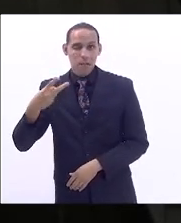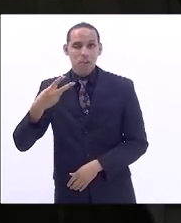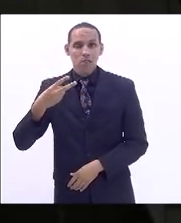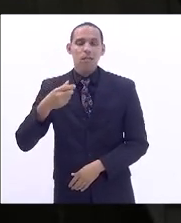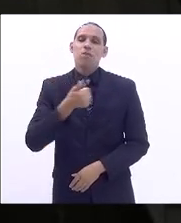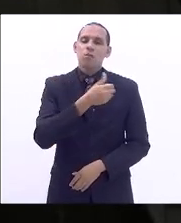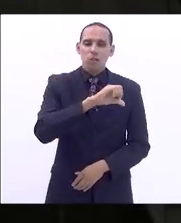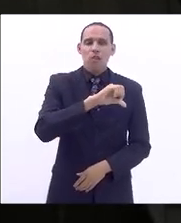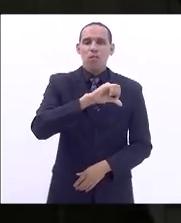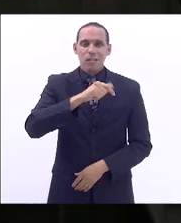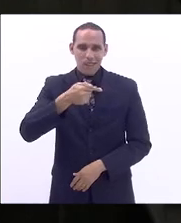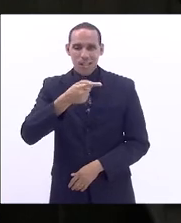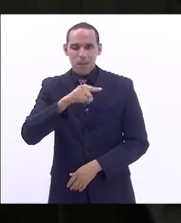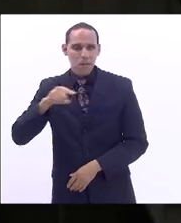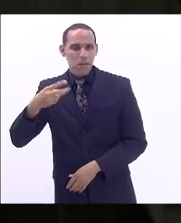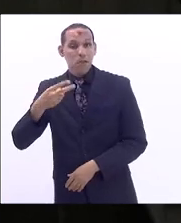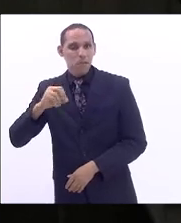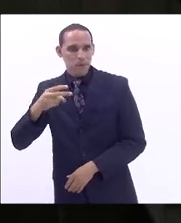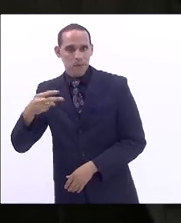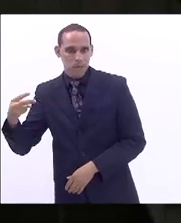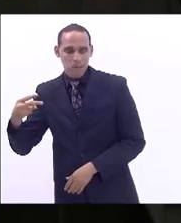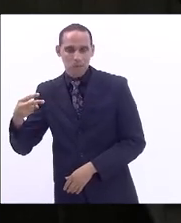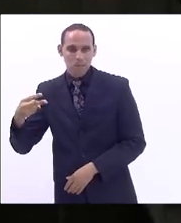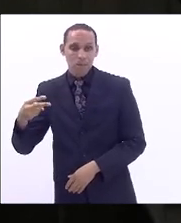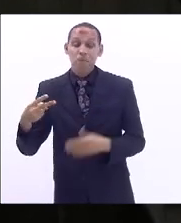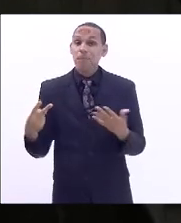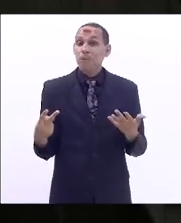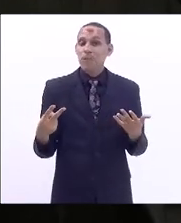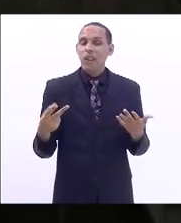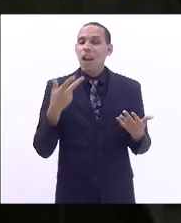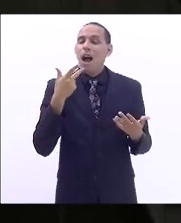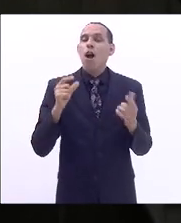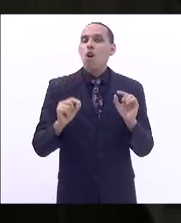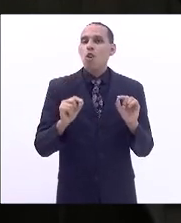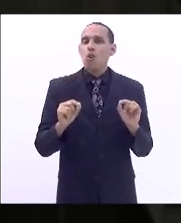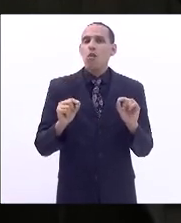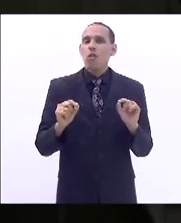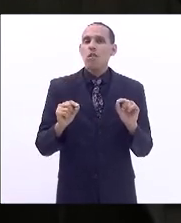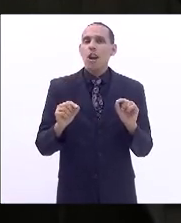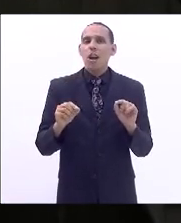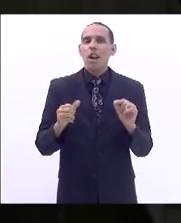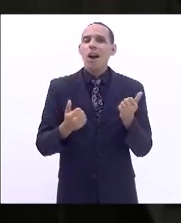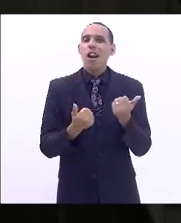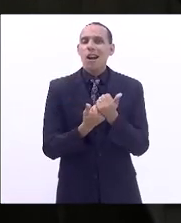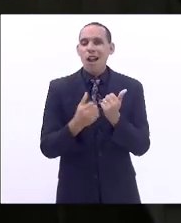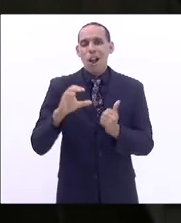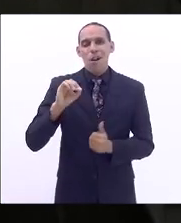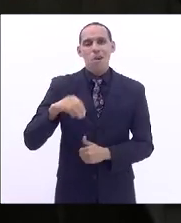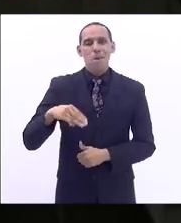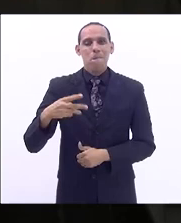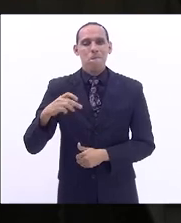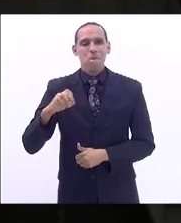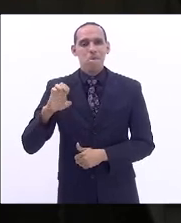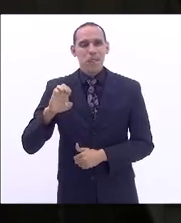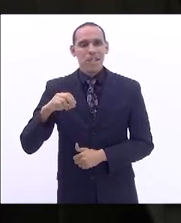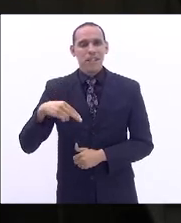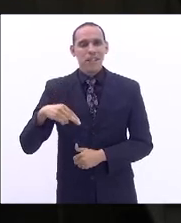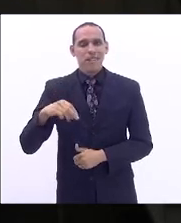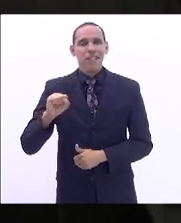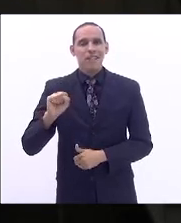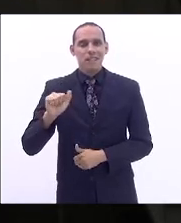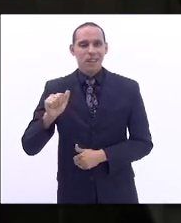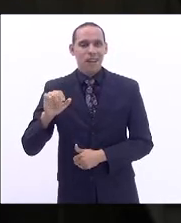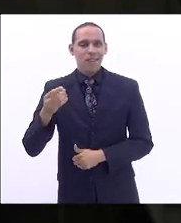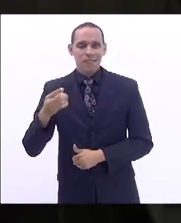97 at2022 E aí falou você não é chamadas compensações como Senado falou de novo botando o